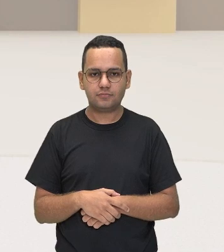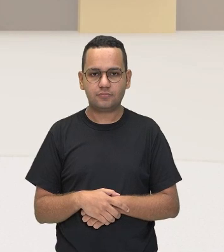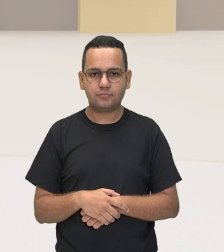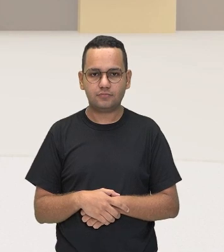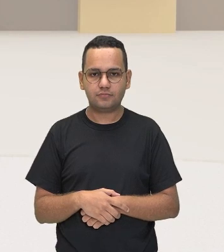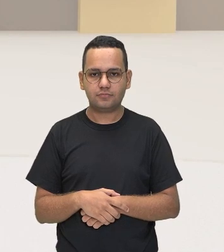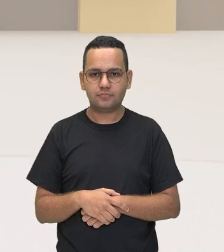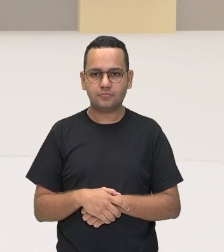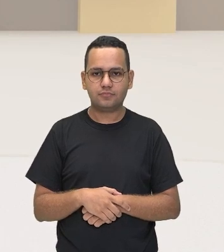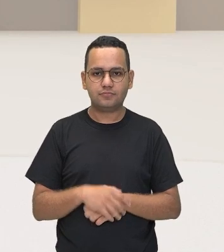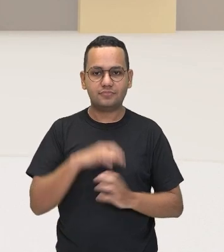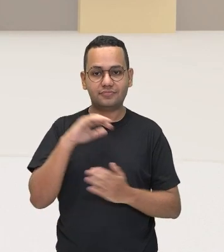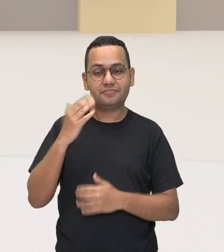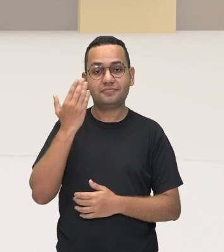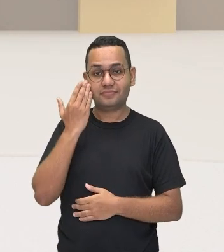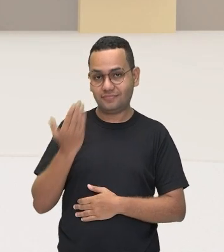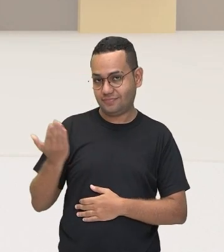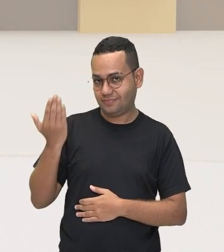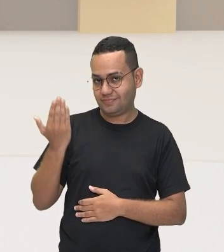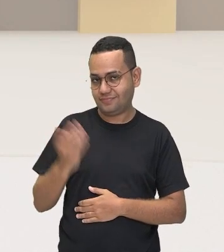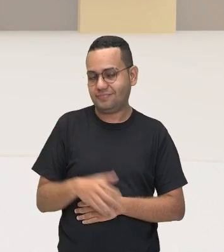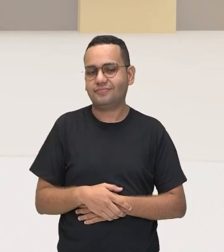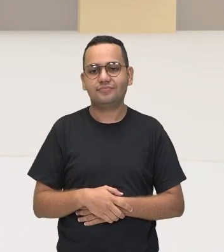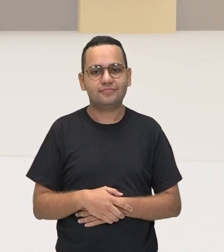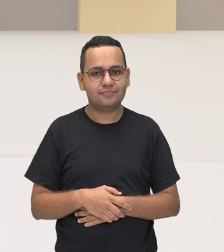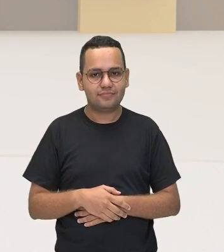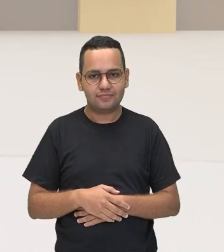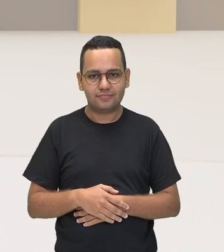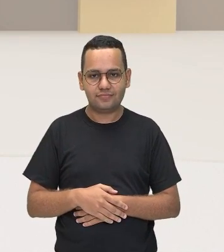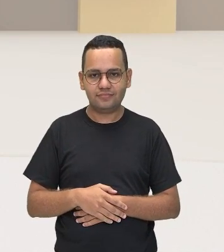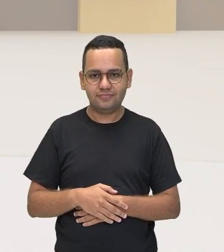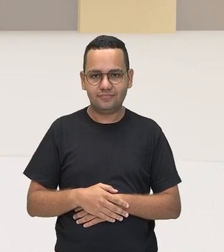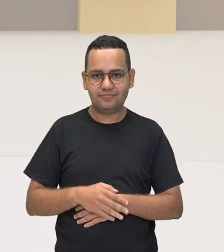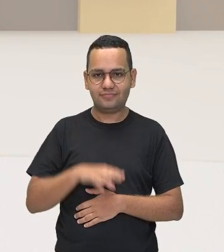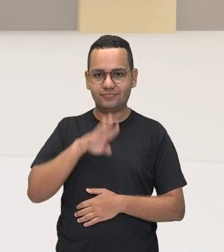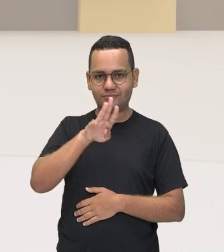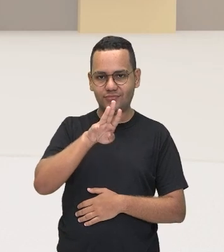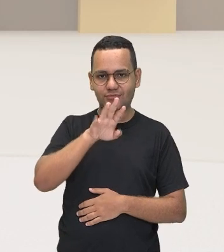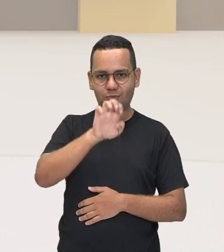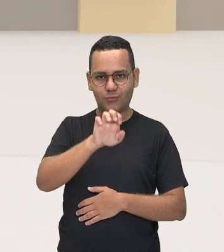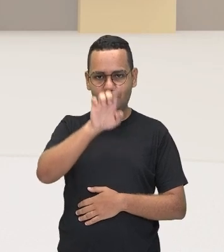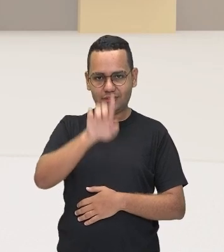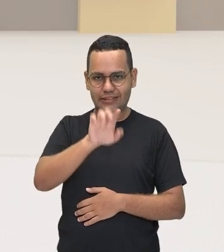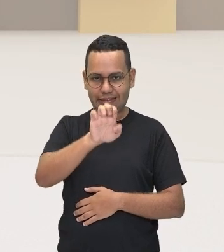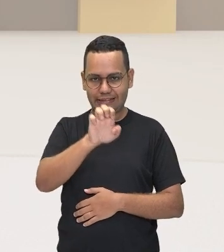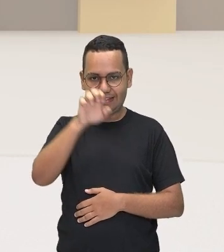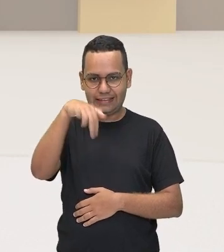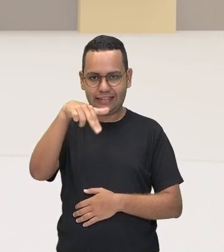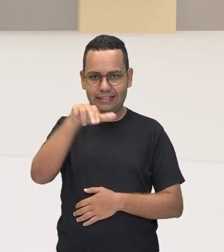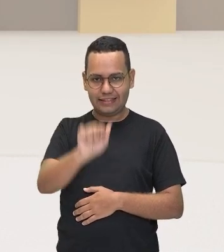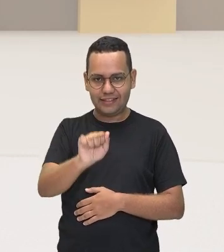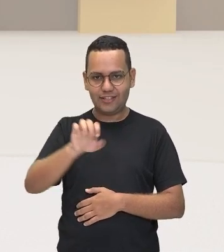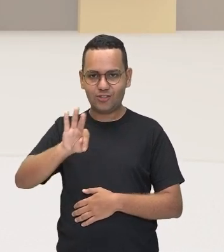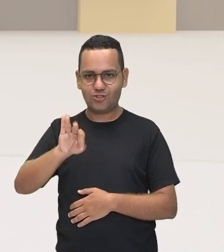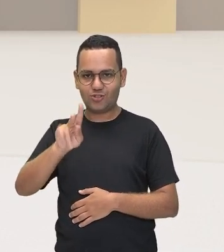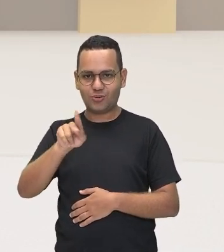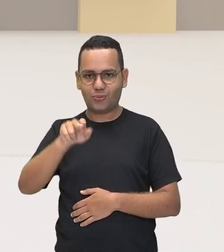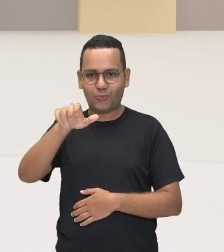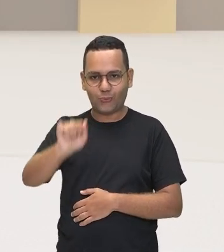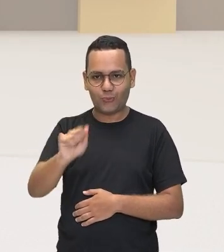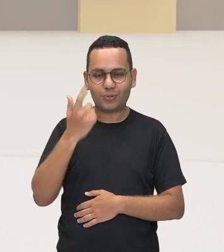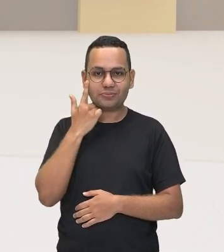Vamos ver quem é. Olha, a Wina Ticuna, nascida na terra indígena Ticuna